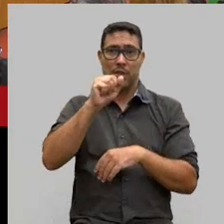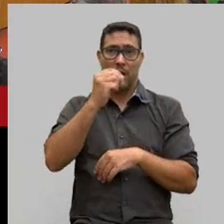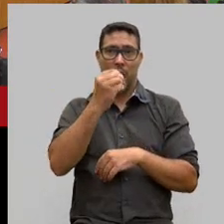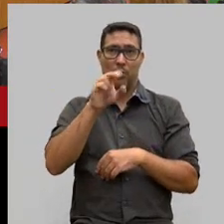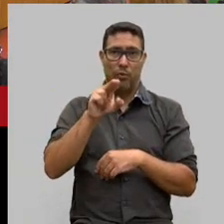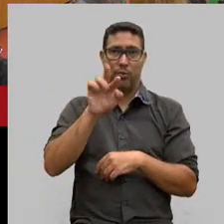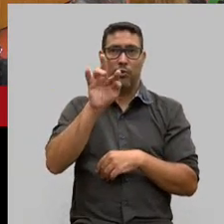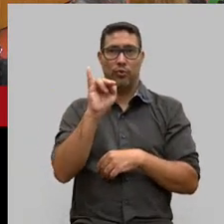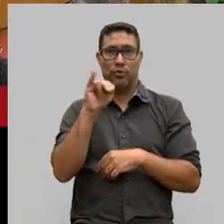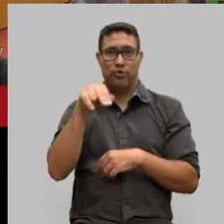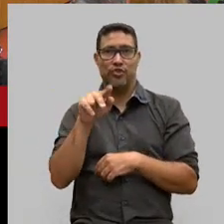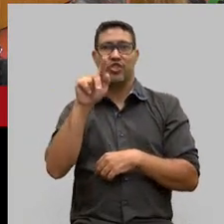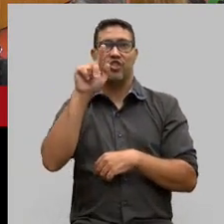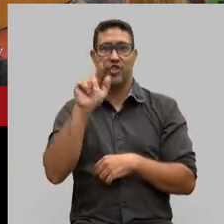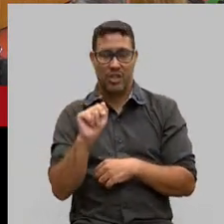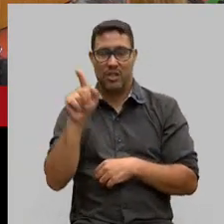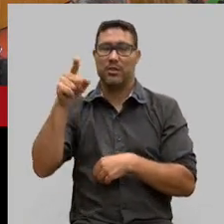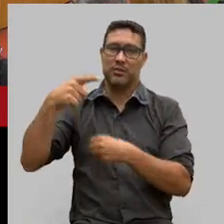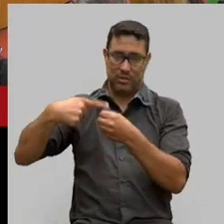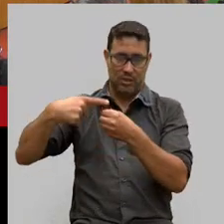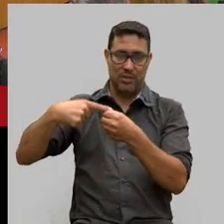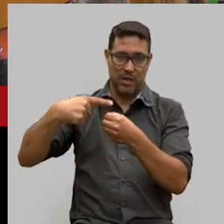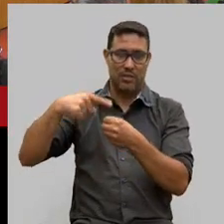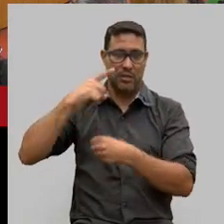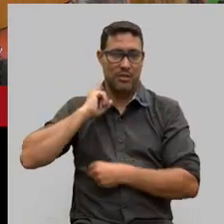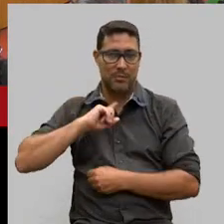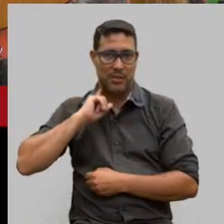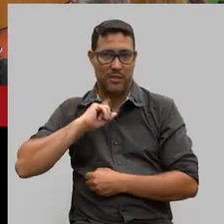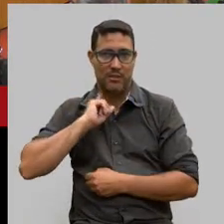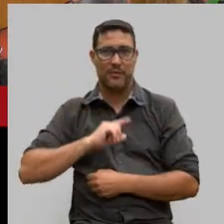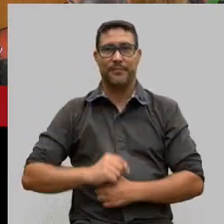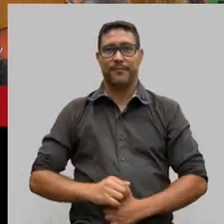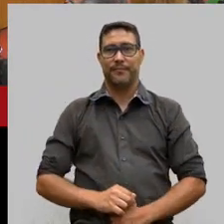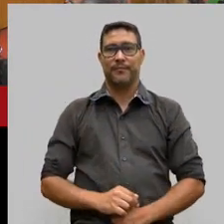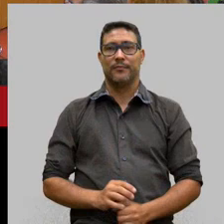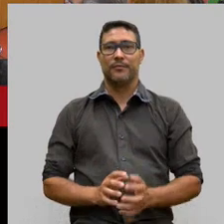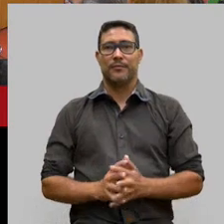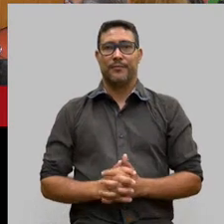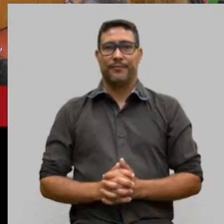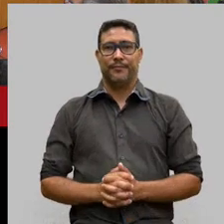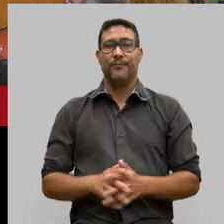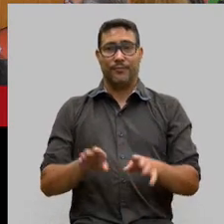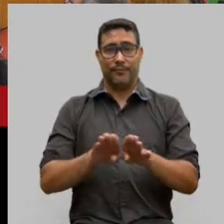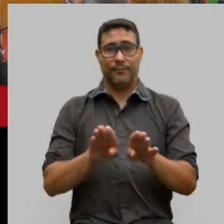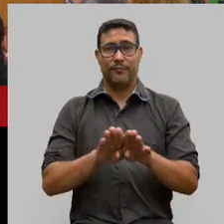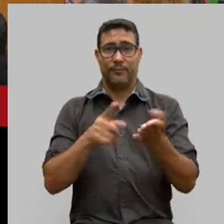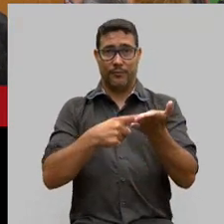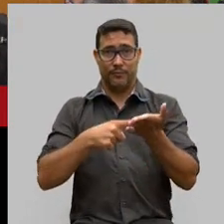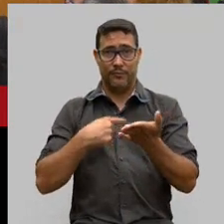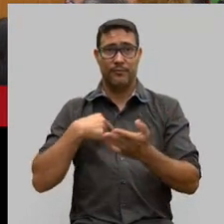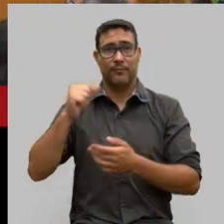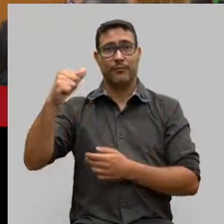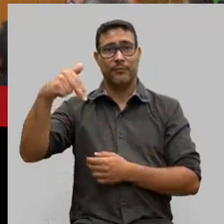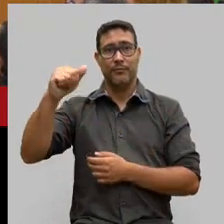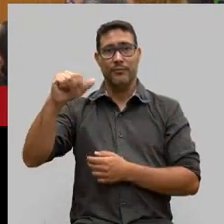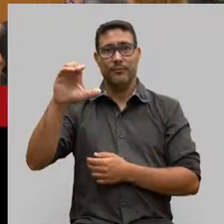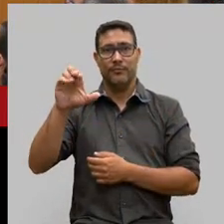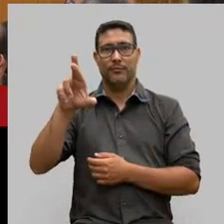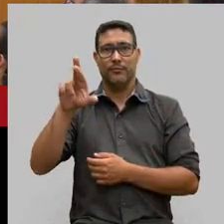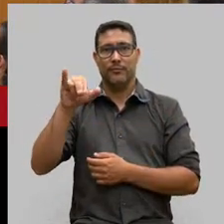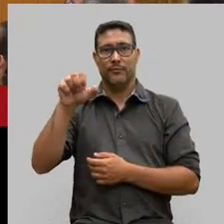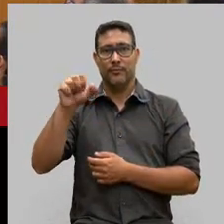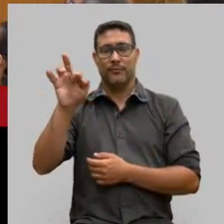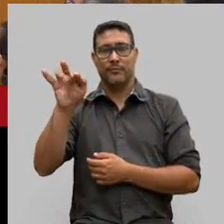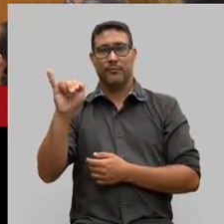Minas Gerais Senor Osvaldo Gostaríamos também de chamar anda Cristina Ana Cristina